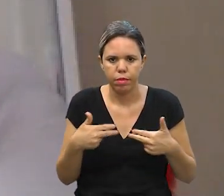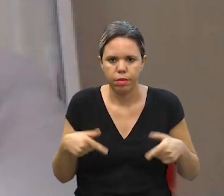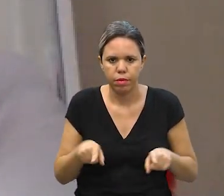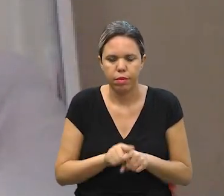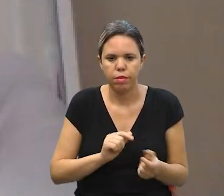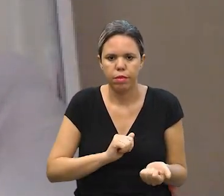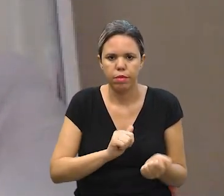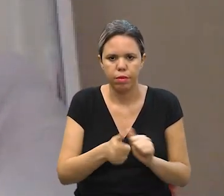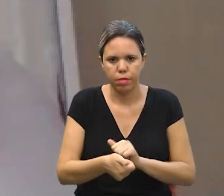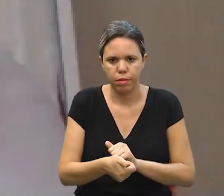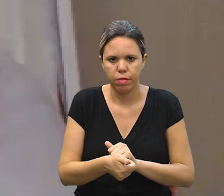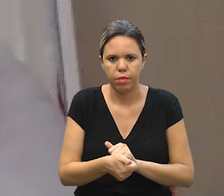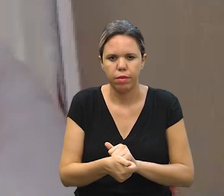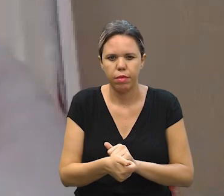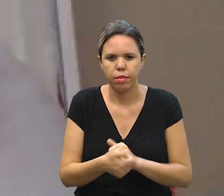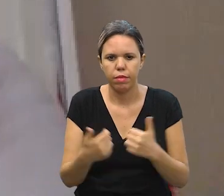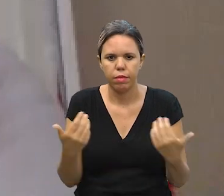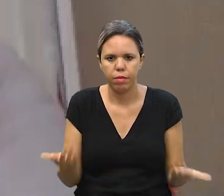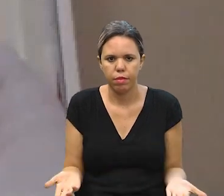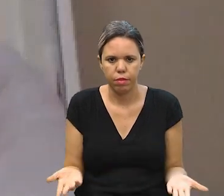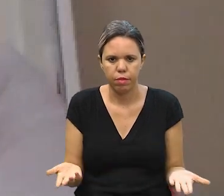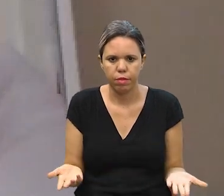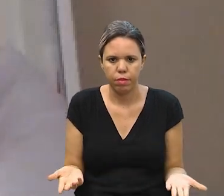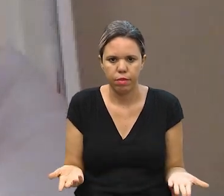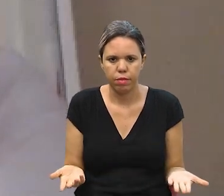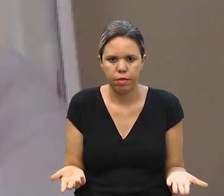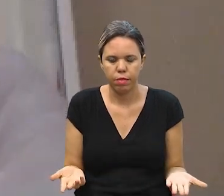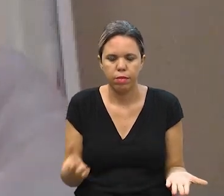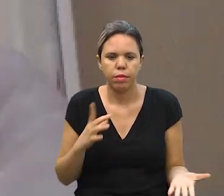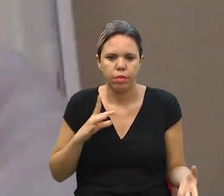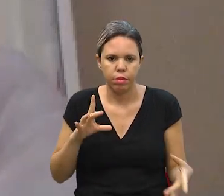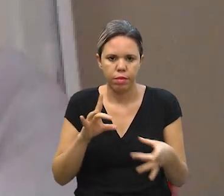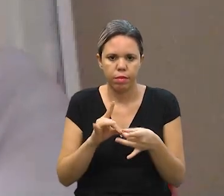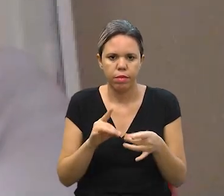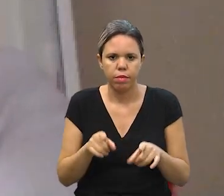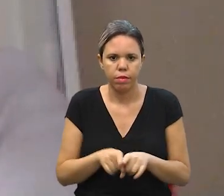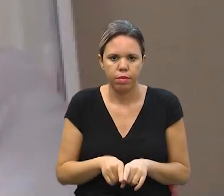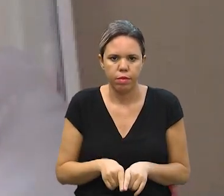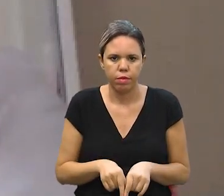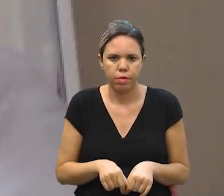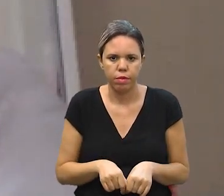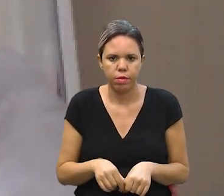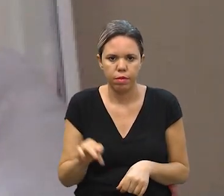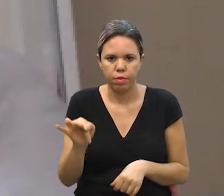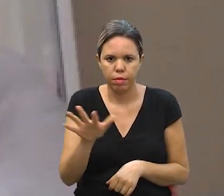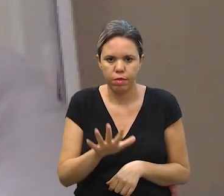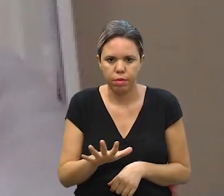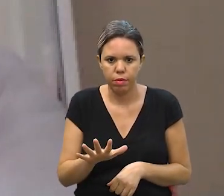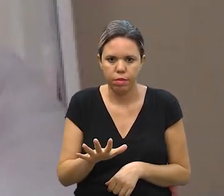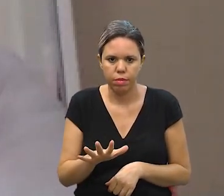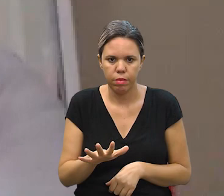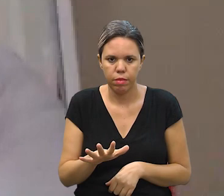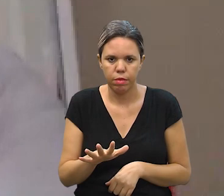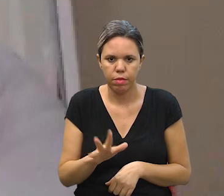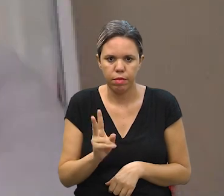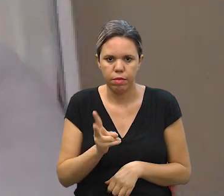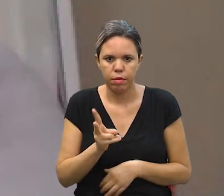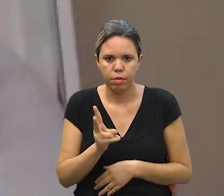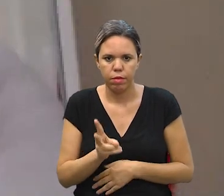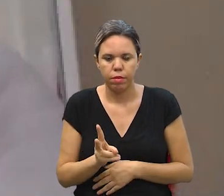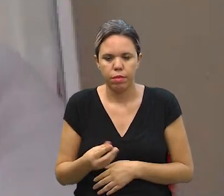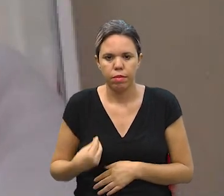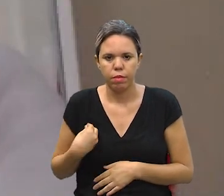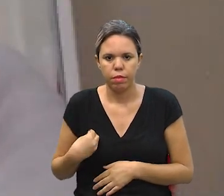entretenimento, esportes. Então, é uma parceira. A federação